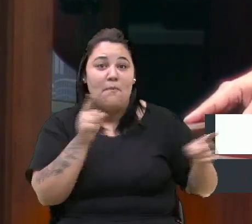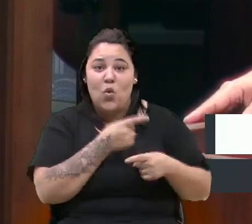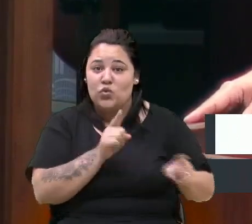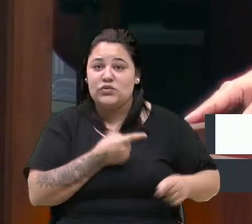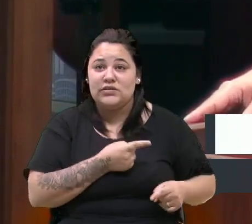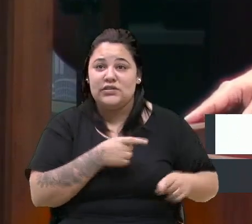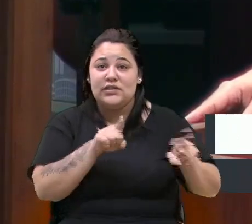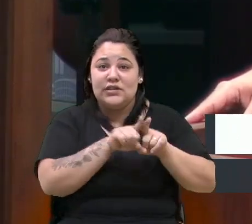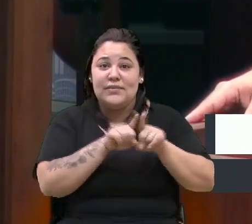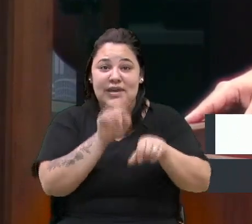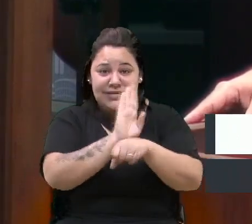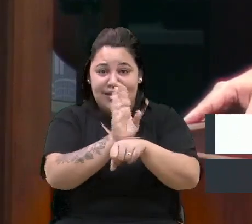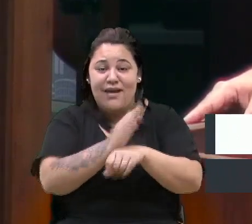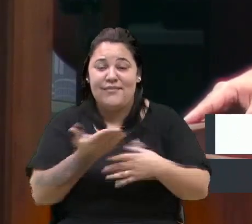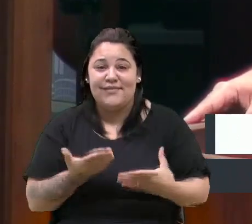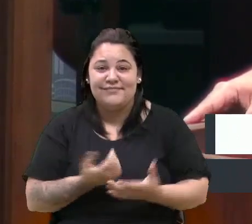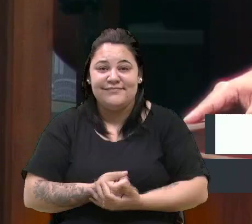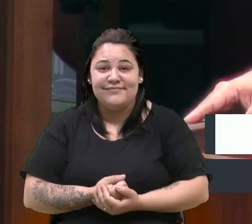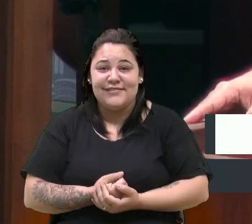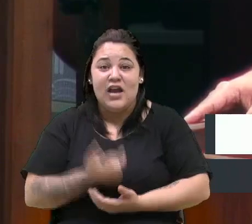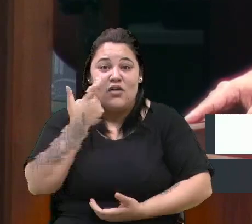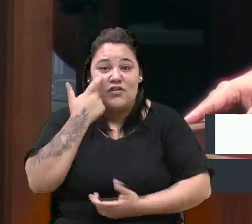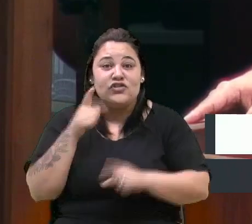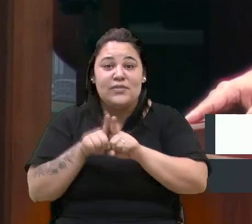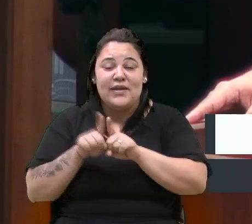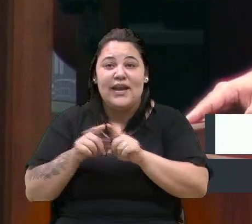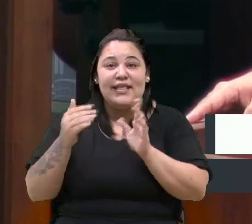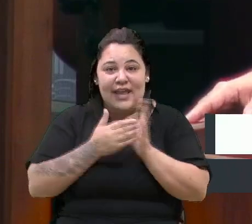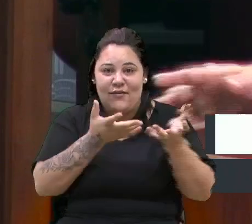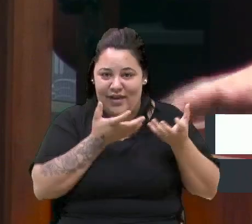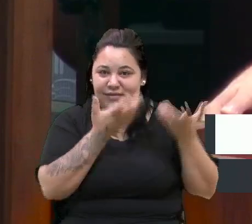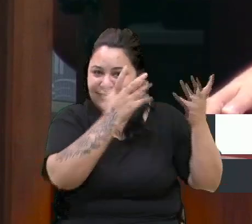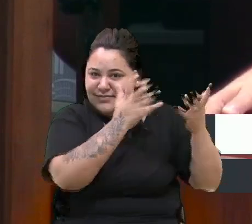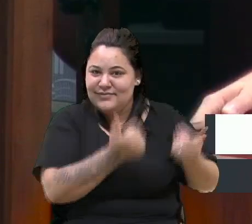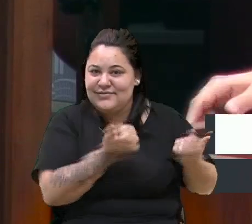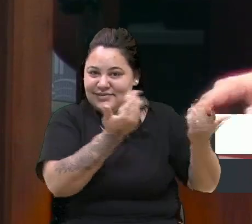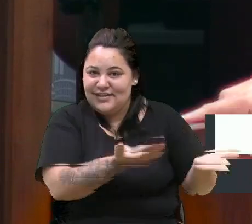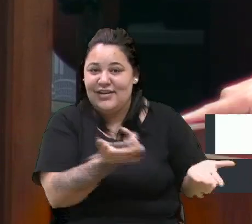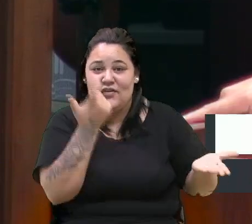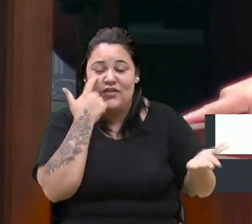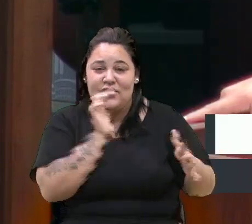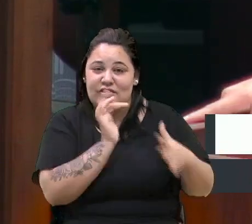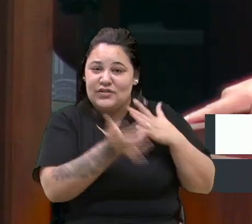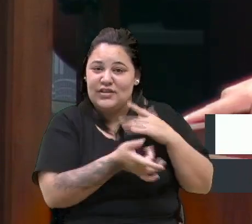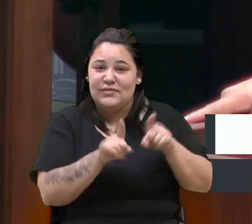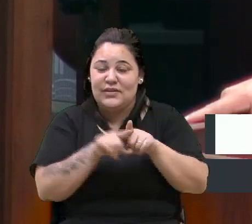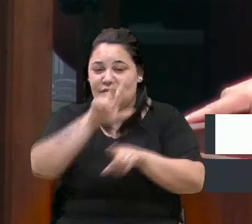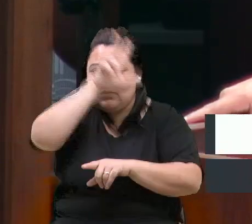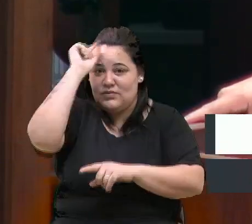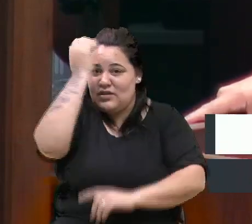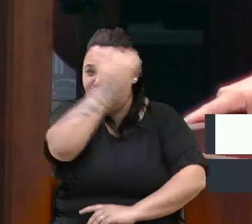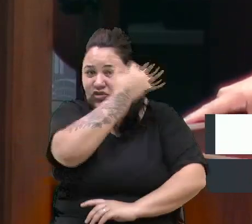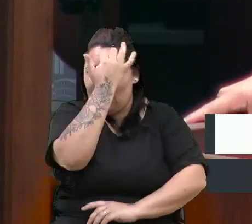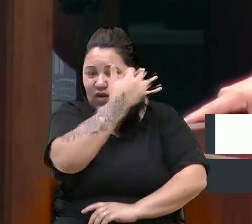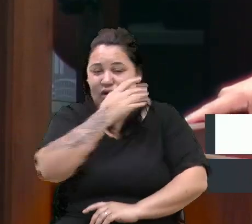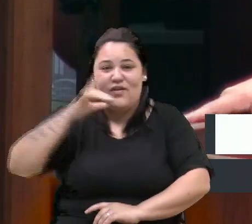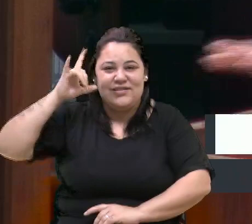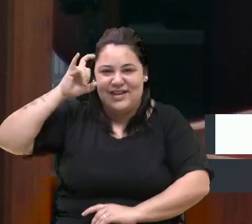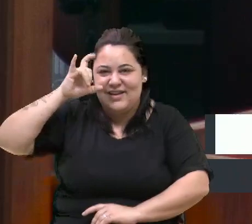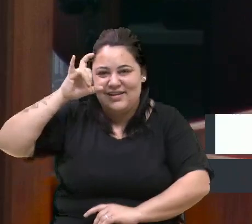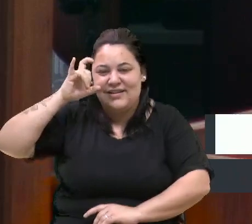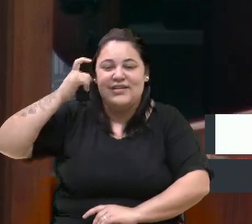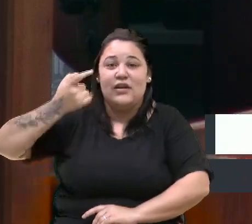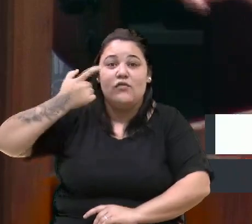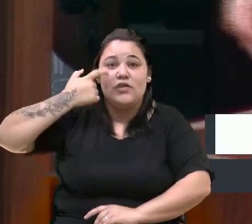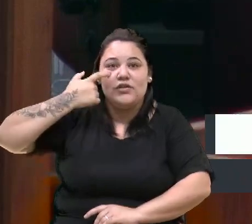que em cinema. Eu vejo, e até quero parabenizar aqui, eu tenho visto as redes sociais do prefeito Adiló, o Instagram, e vejo que